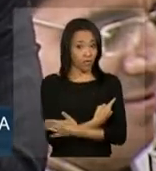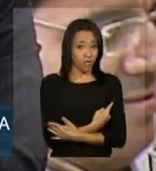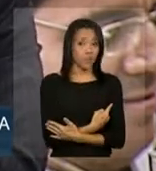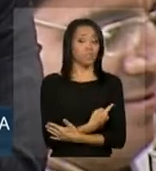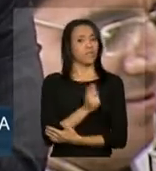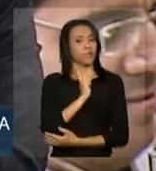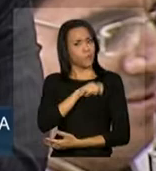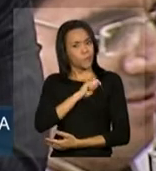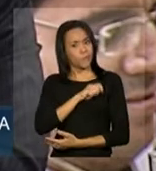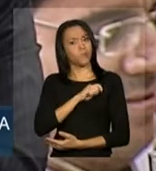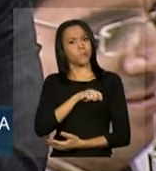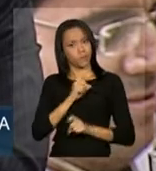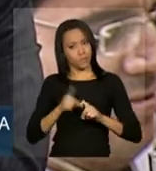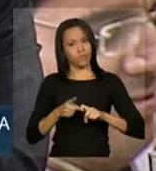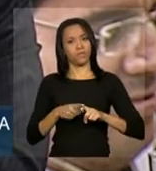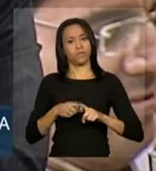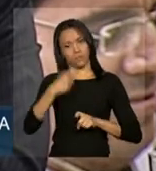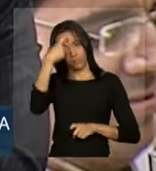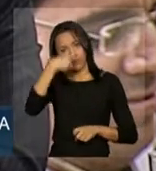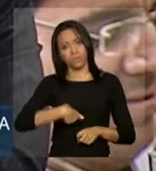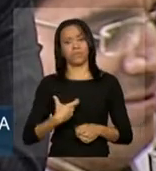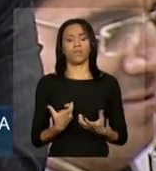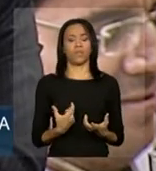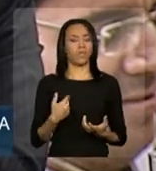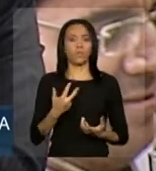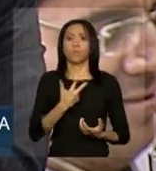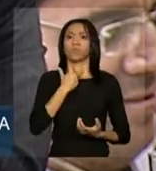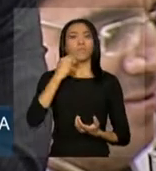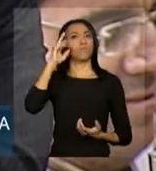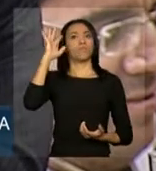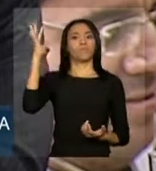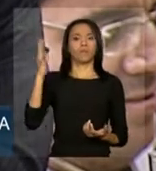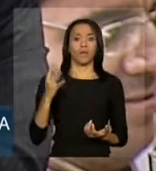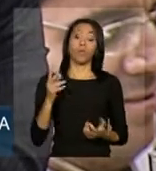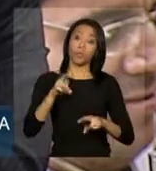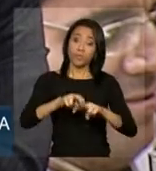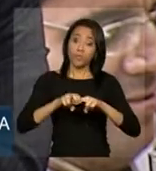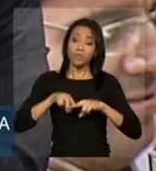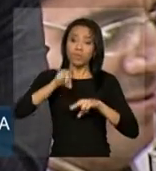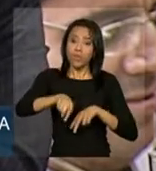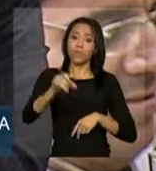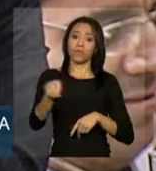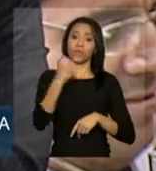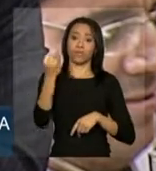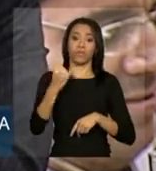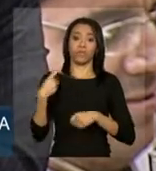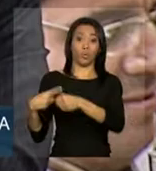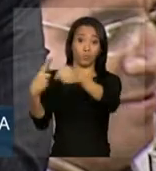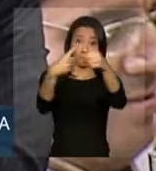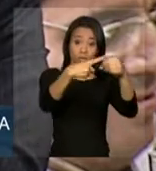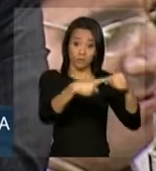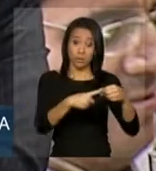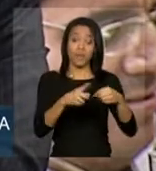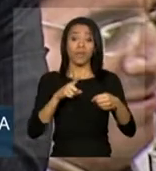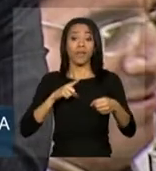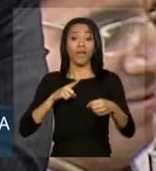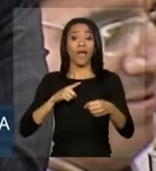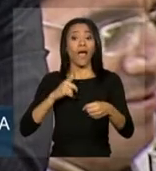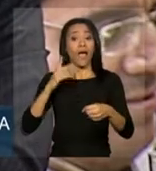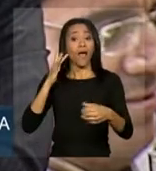perversidade quase inimaginável né Eh por isso dis que é importante os municípios terem até amanhã quem